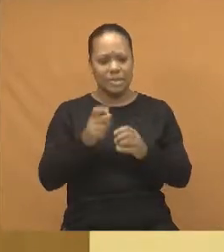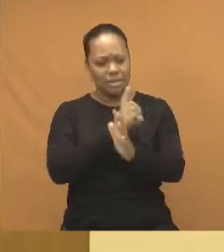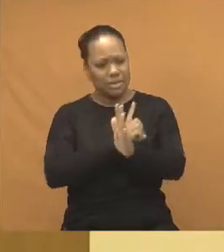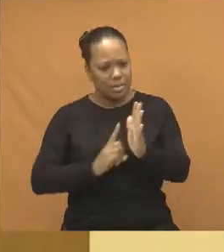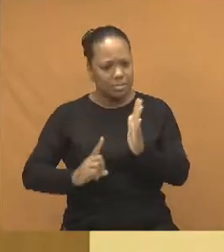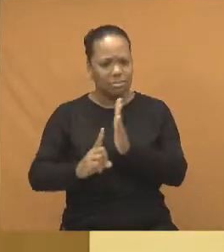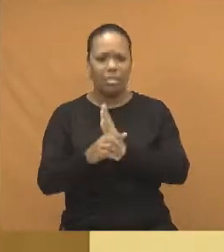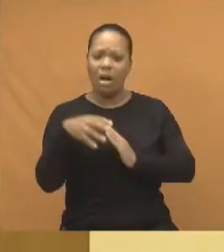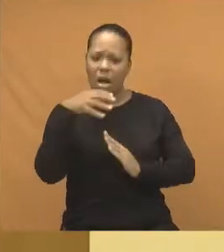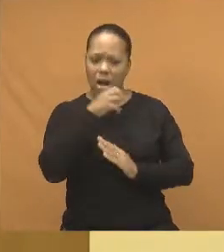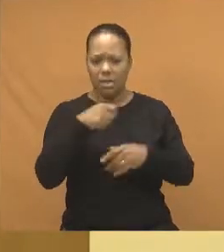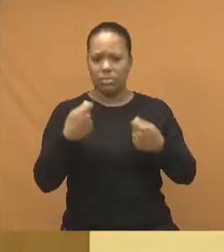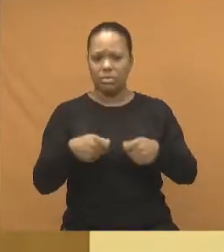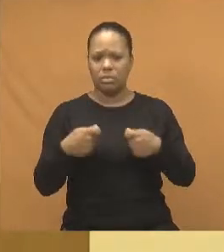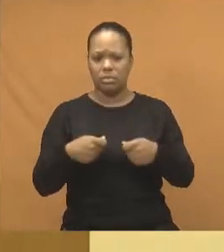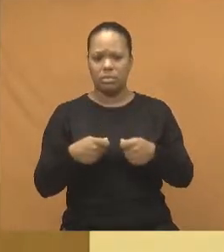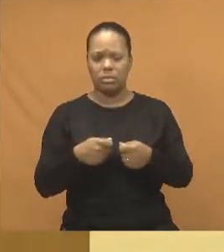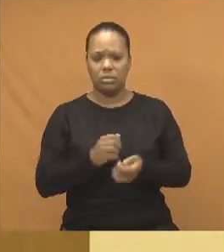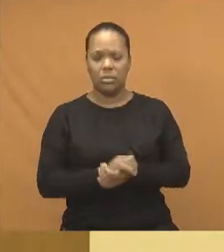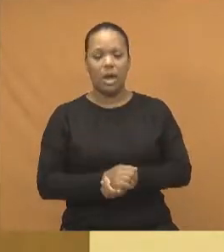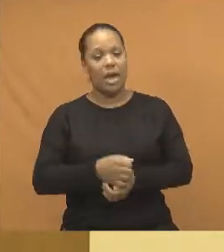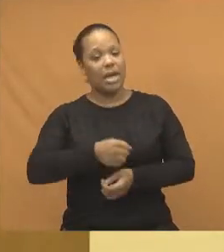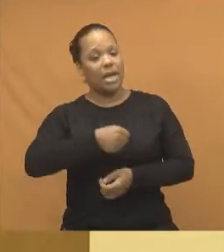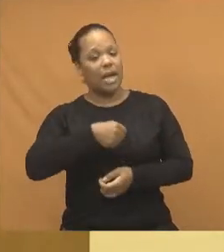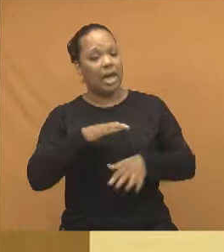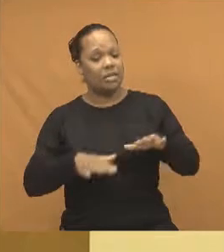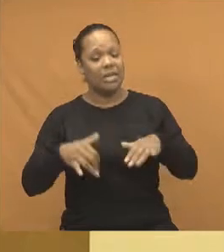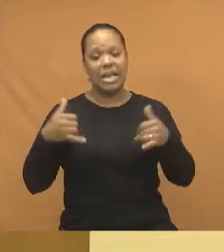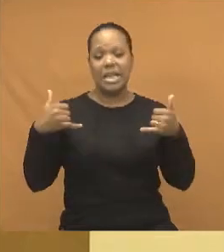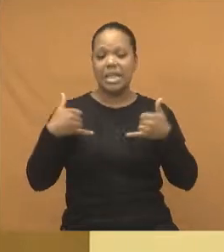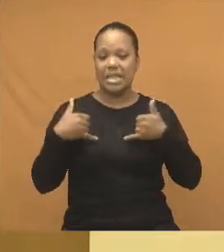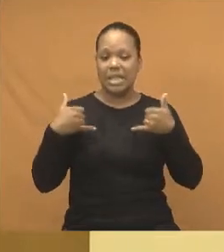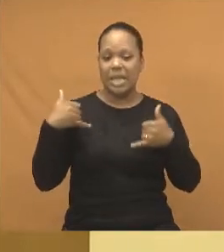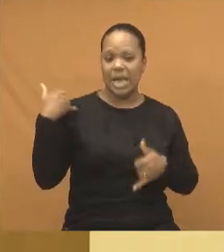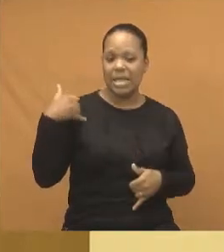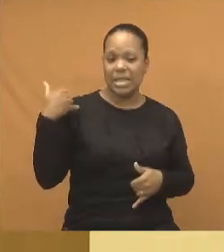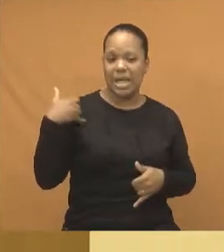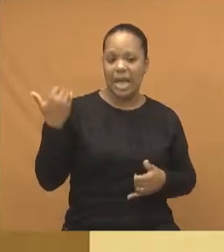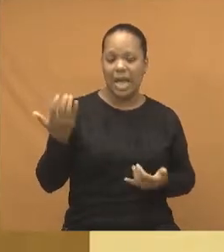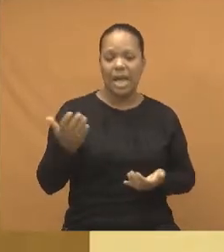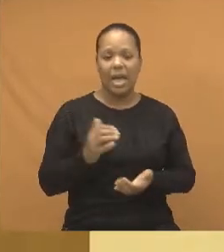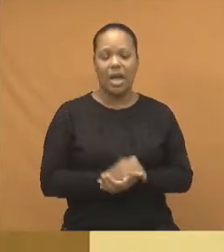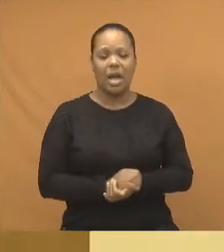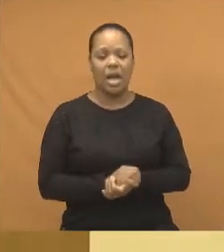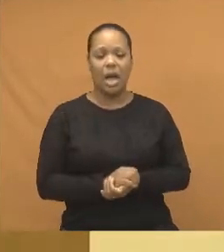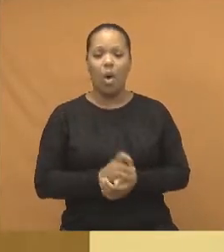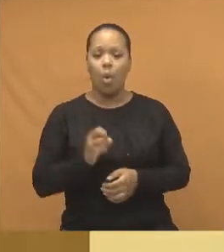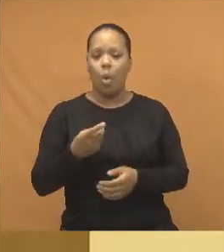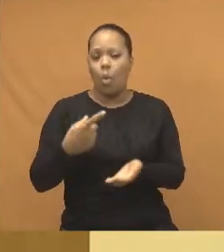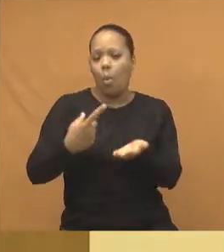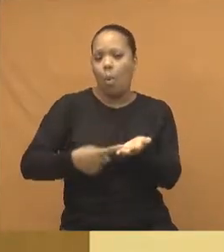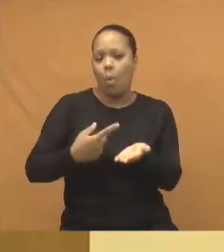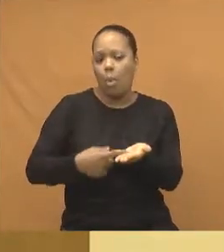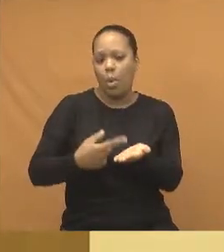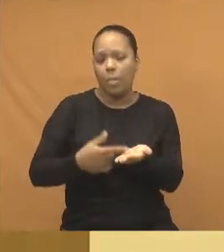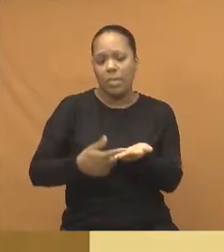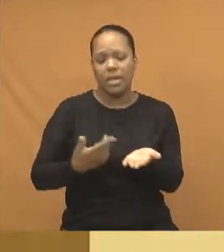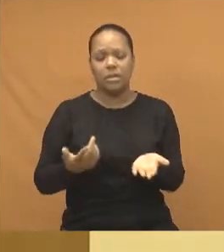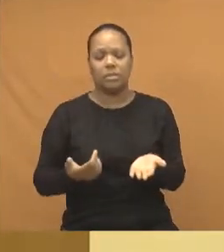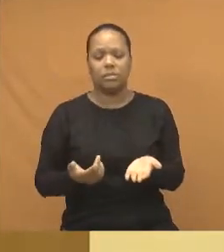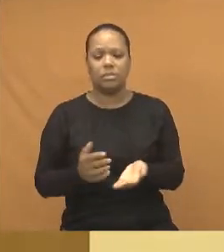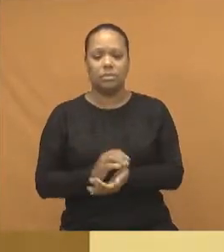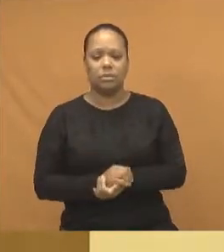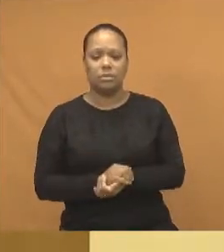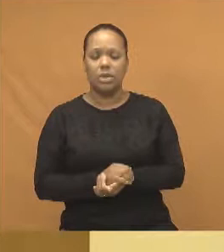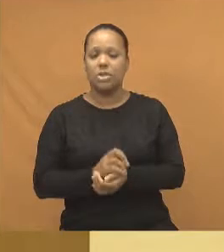atendimento mais rápido que você, em razão da idade muitas vezes, né? Em razão de estar ali com um compromisso inadiável. Então o bom senso